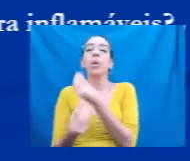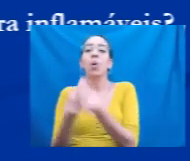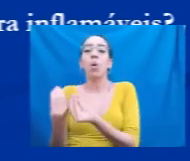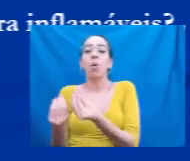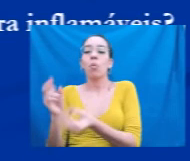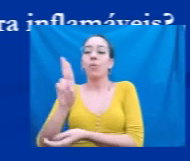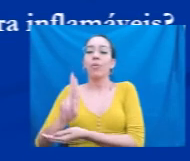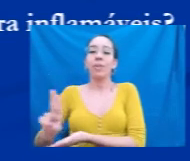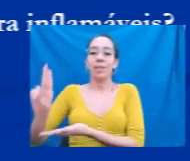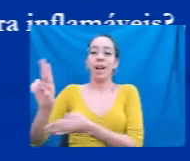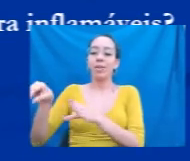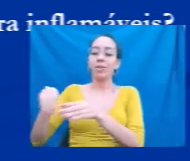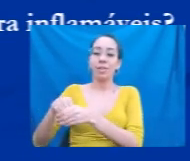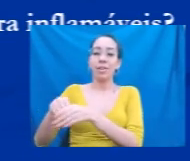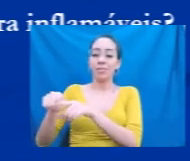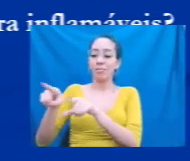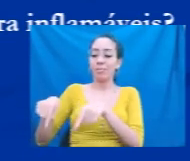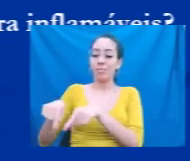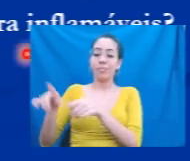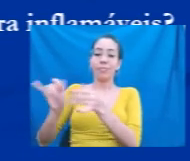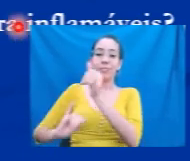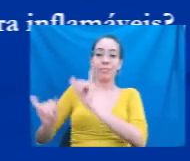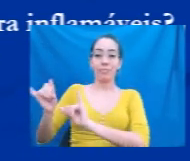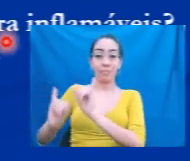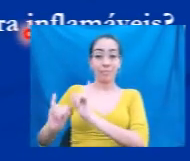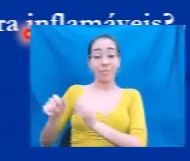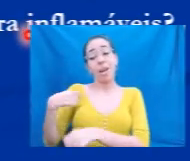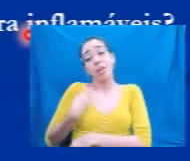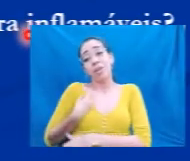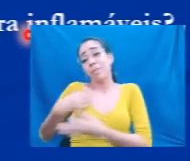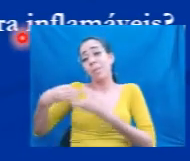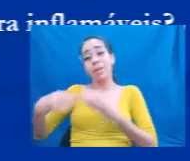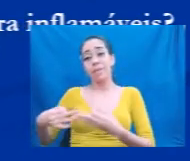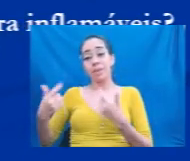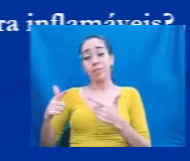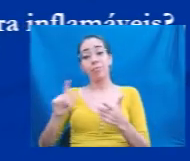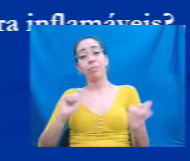de laboratório, que a gente não tem o ideal, mas vamos tentar aí fazer o melhor possível.